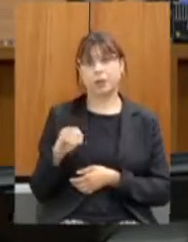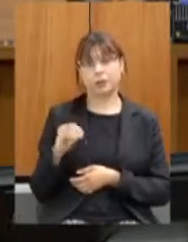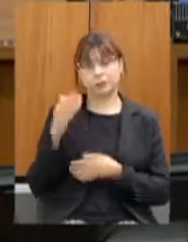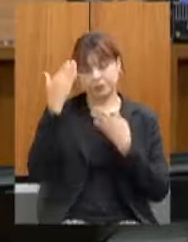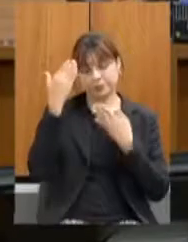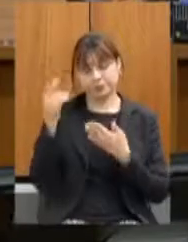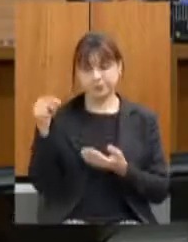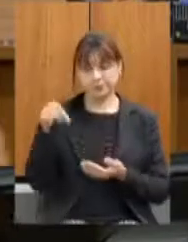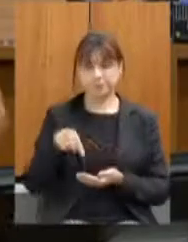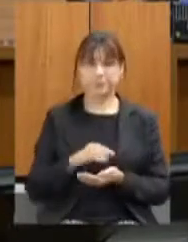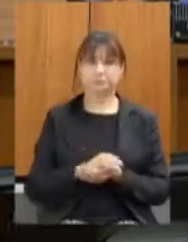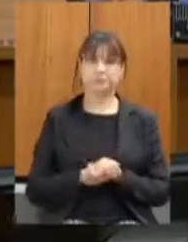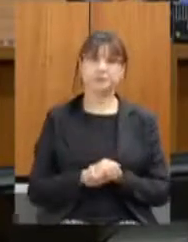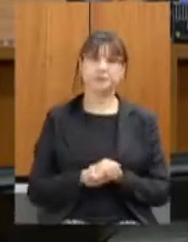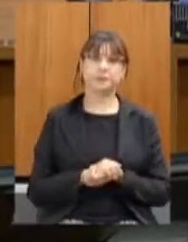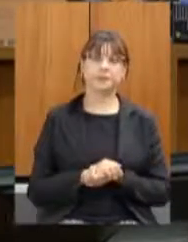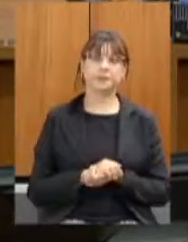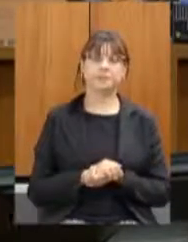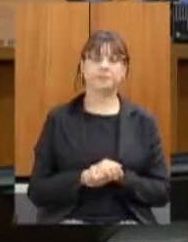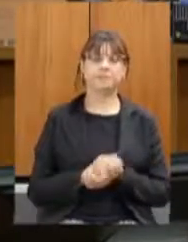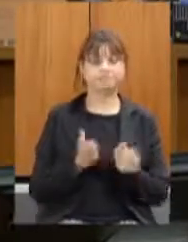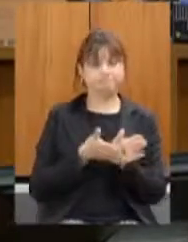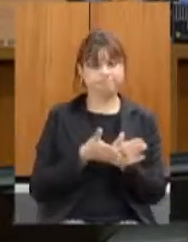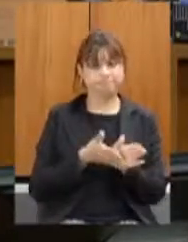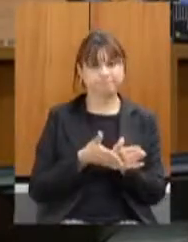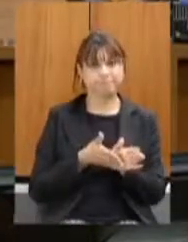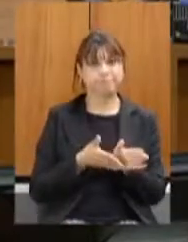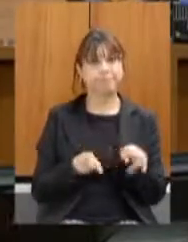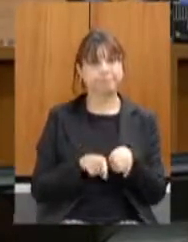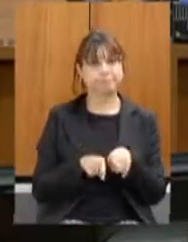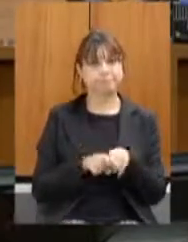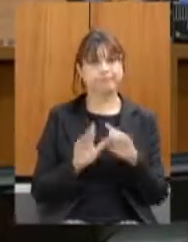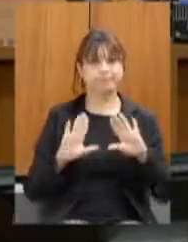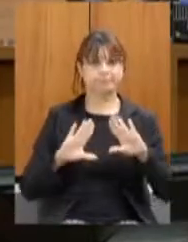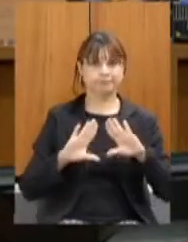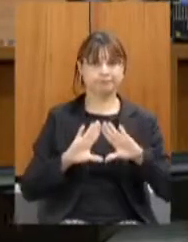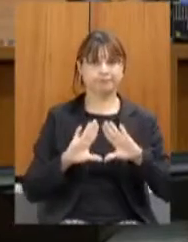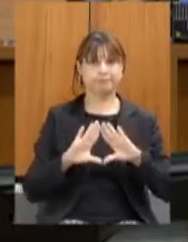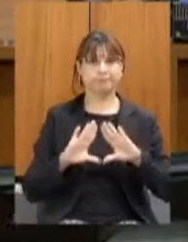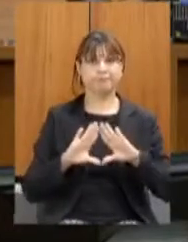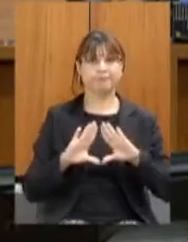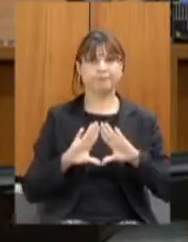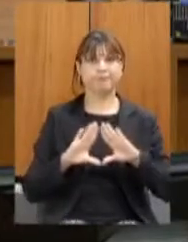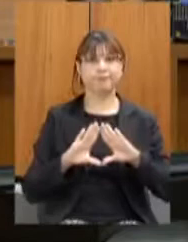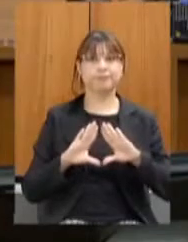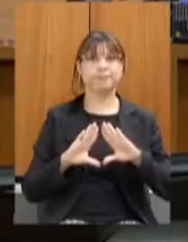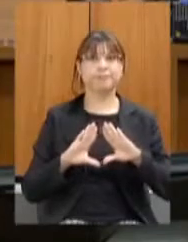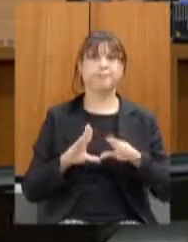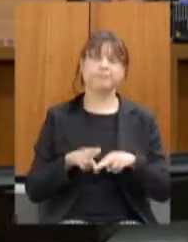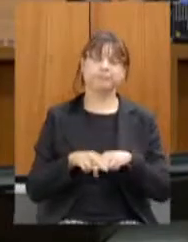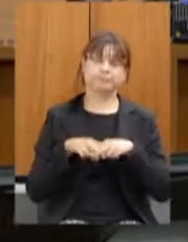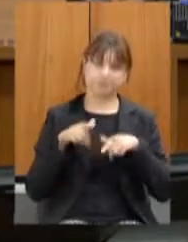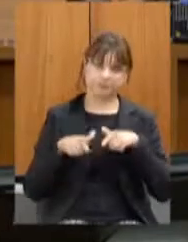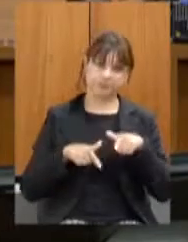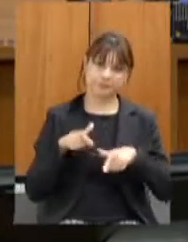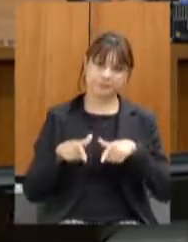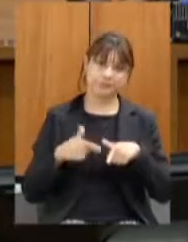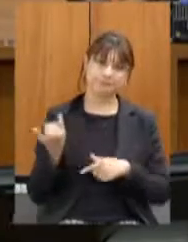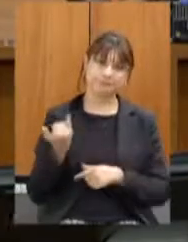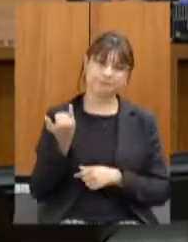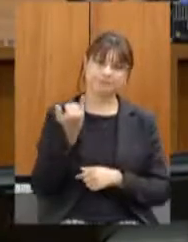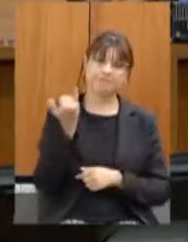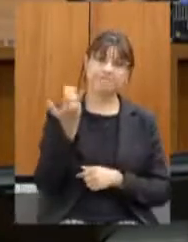presença quero parabenizar também a Assembleia Legislativa por essa iniciativa tão nobre